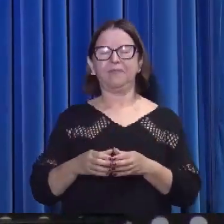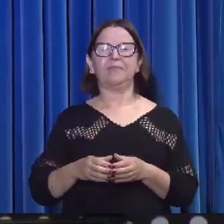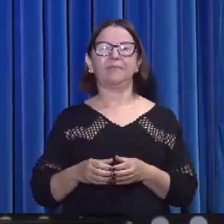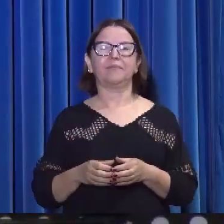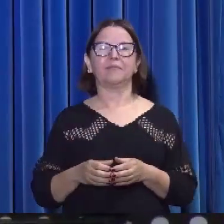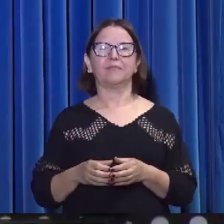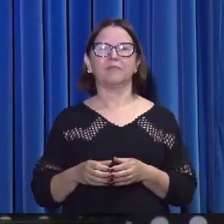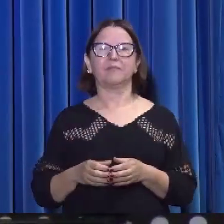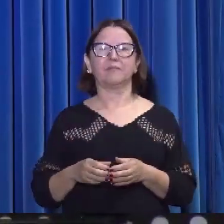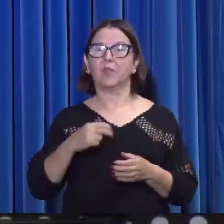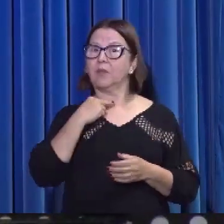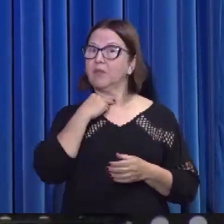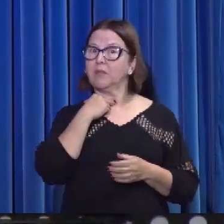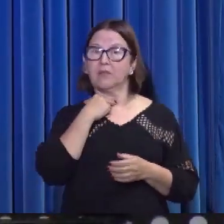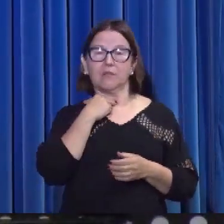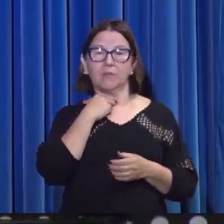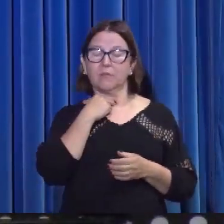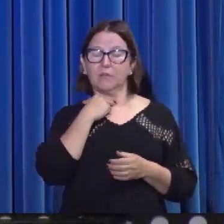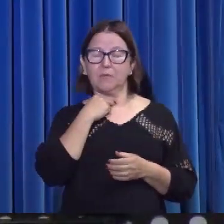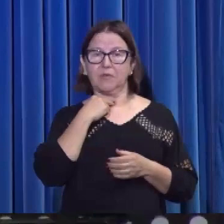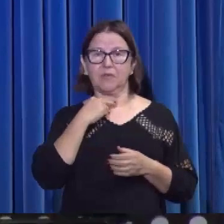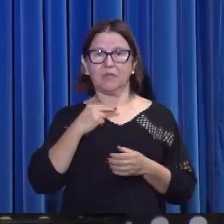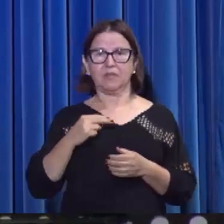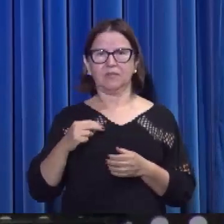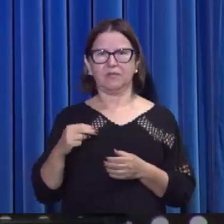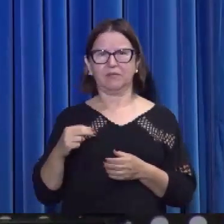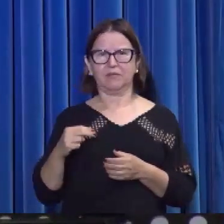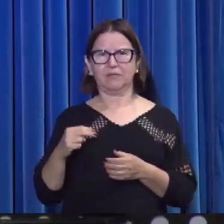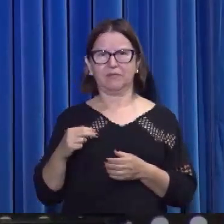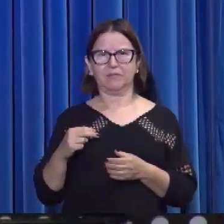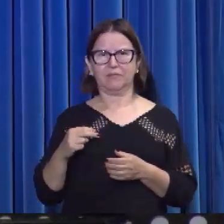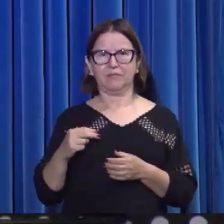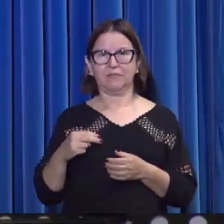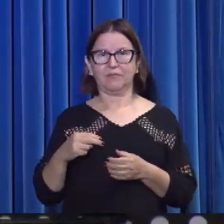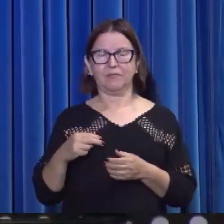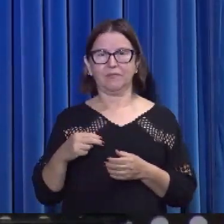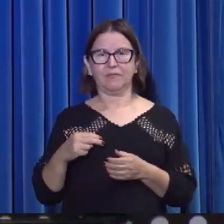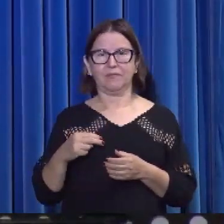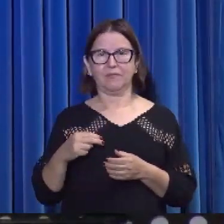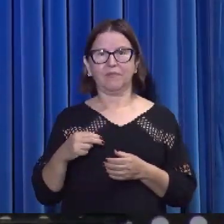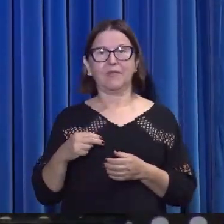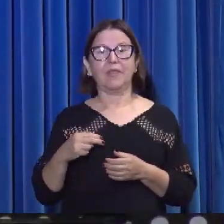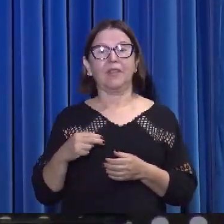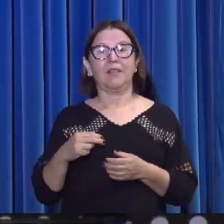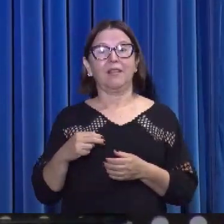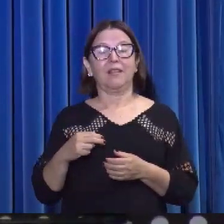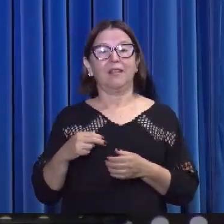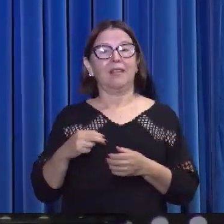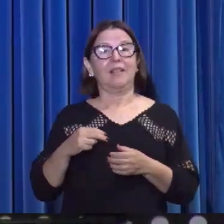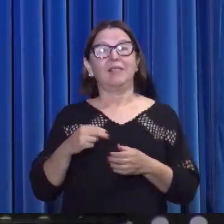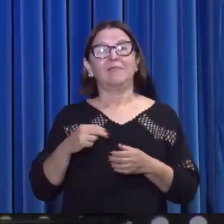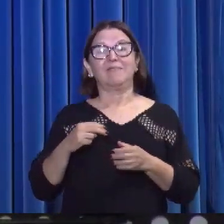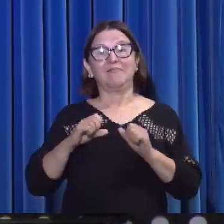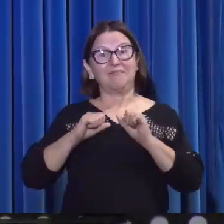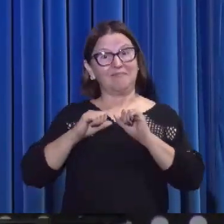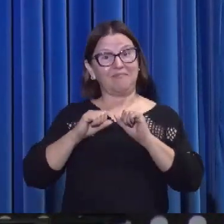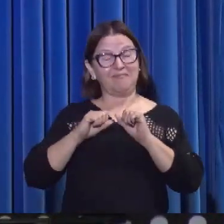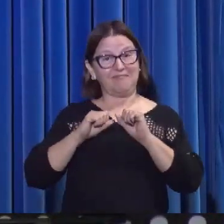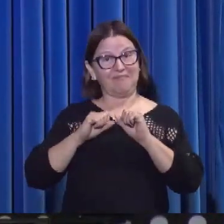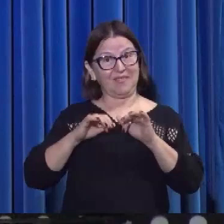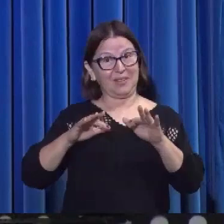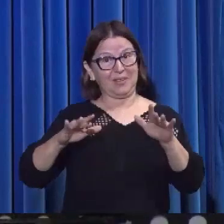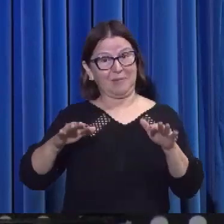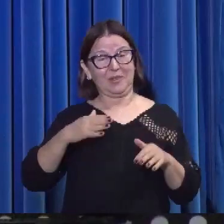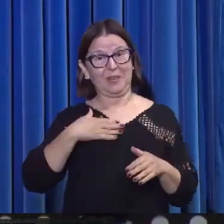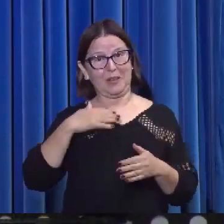Eu não posso passar, eu já disse aqui, eu não posso passar a minha fé, eu não posso passar o meu amor ao Senhor, porque